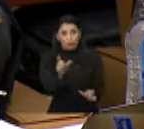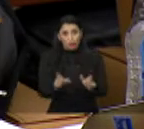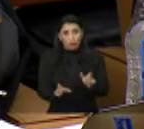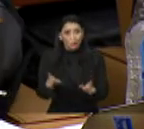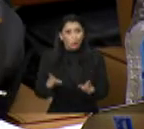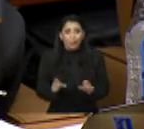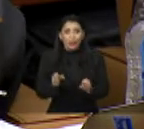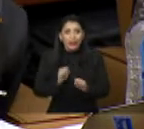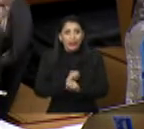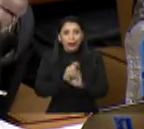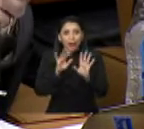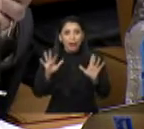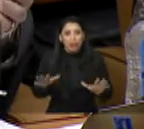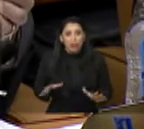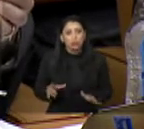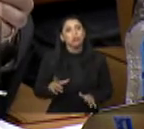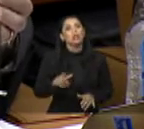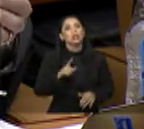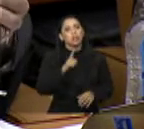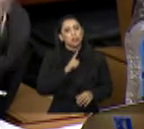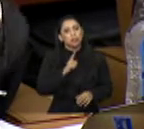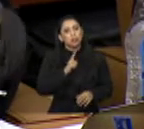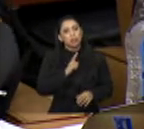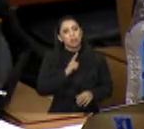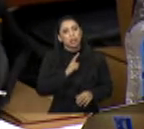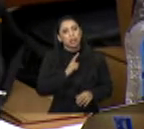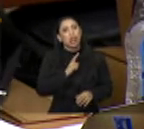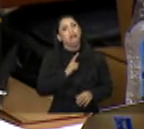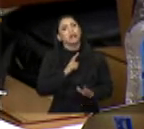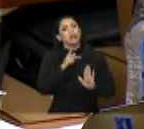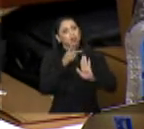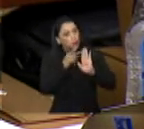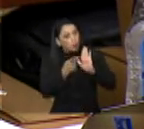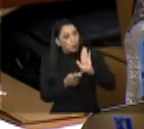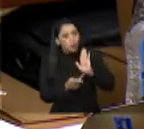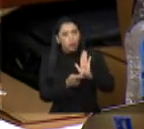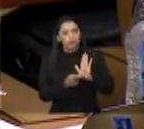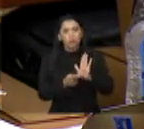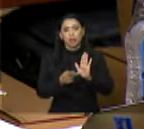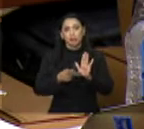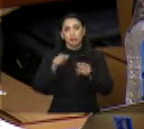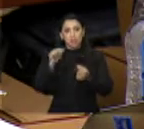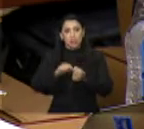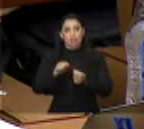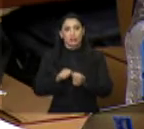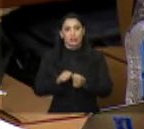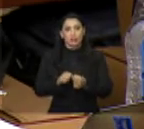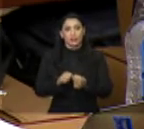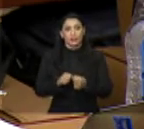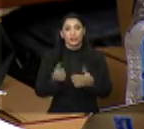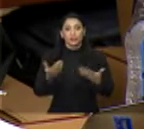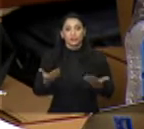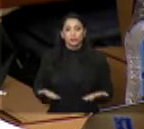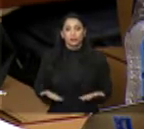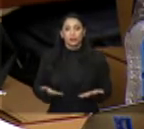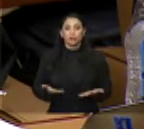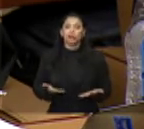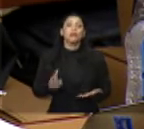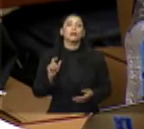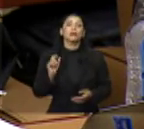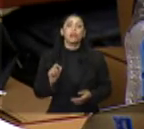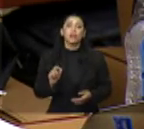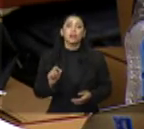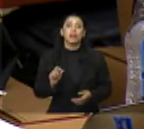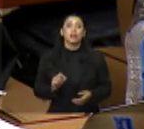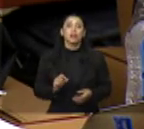uma conduta a ser exigida que neste caso específico nós vamos chegar lá é a oferta da